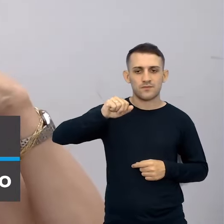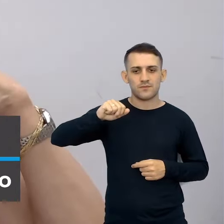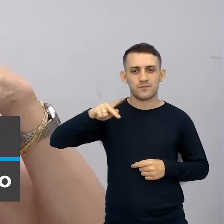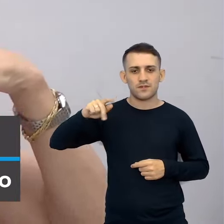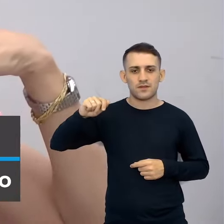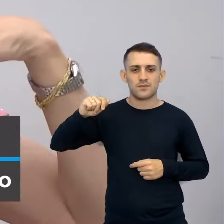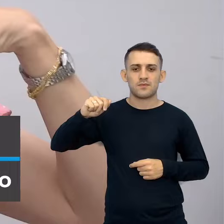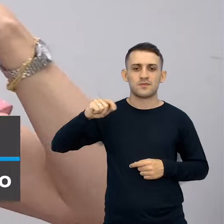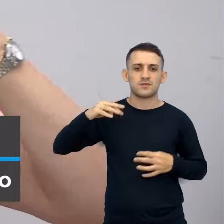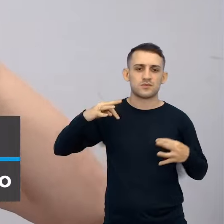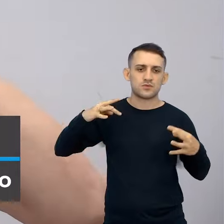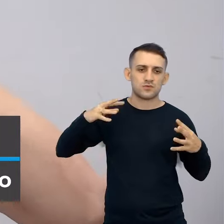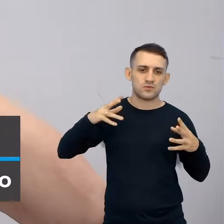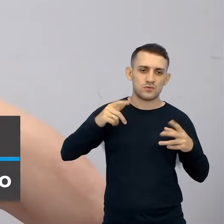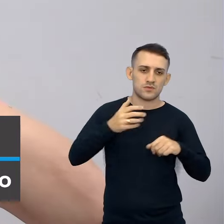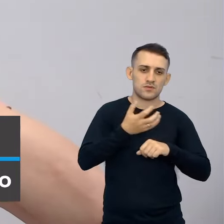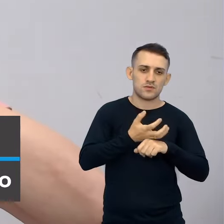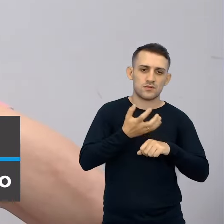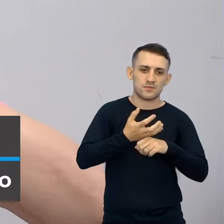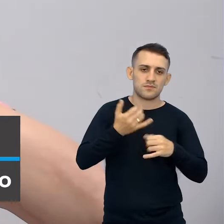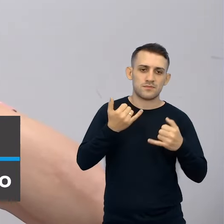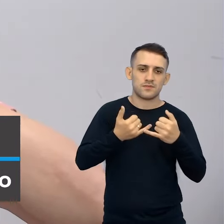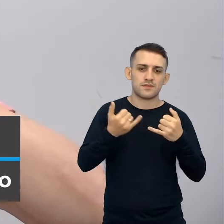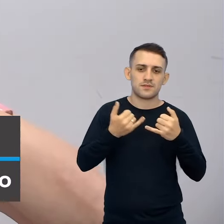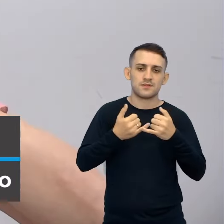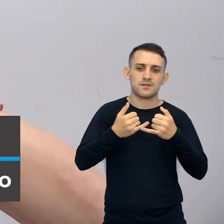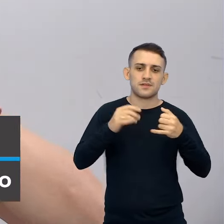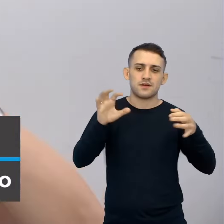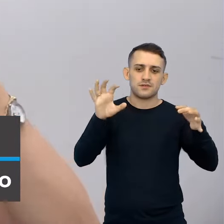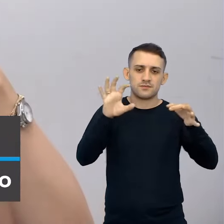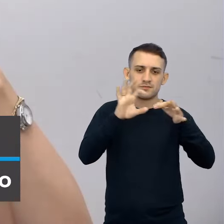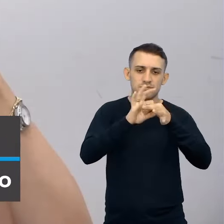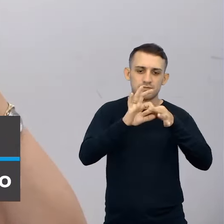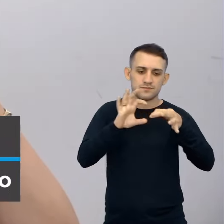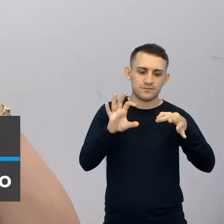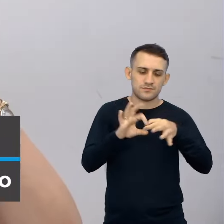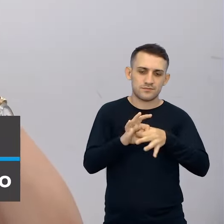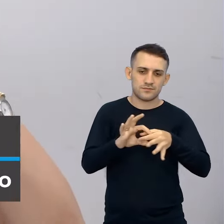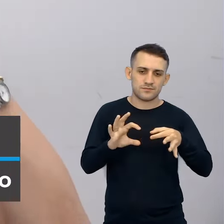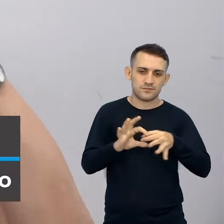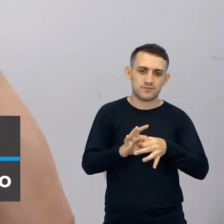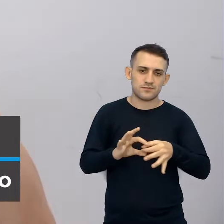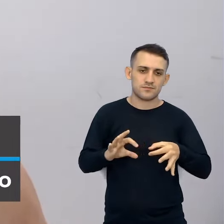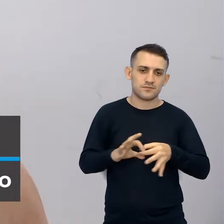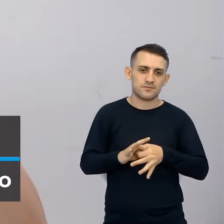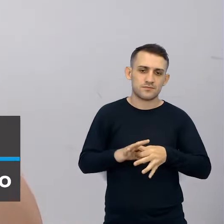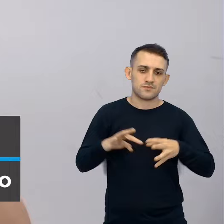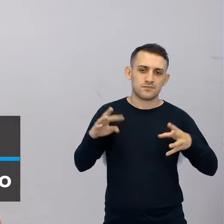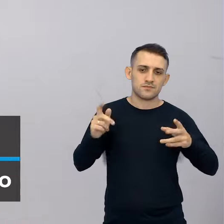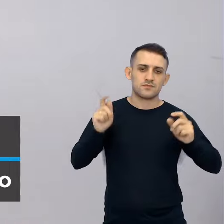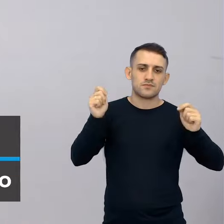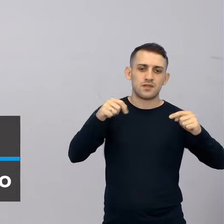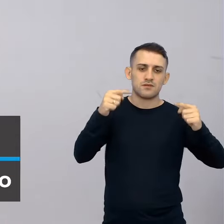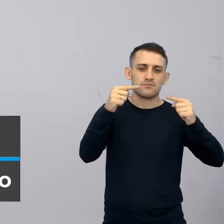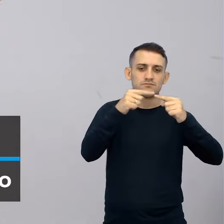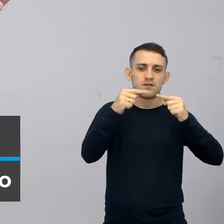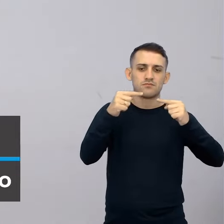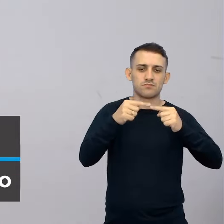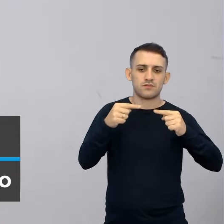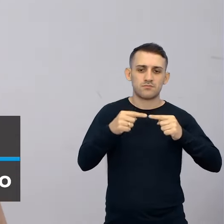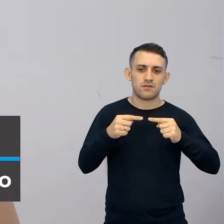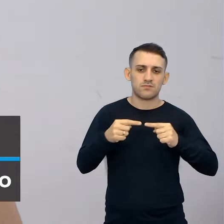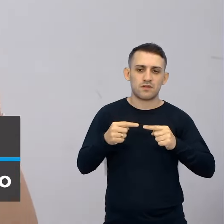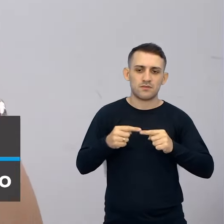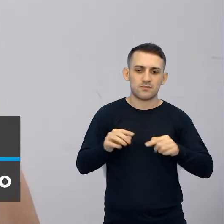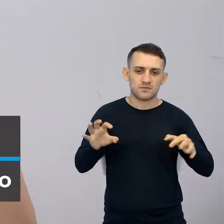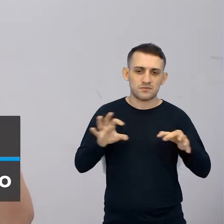os componentes, eles estão super conversando, sabe? Um vai encaixando no outro, apesar,